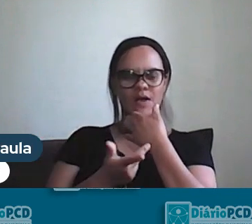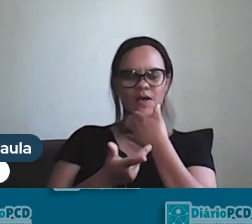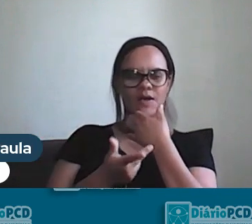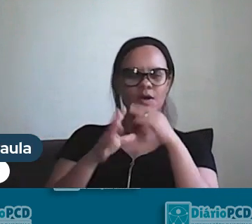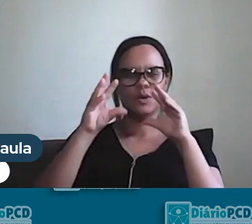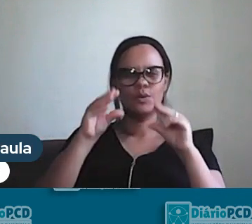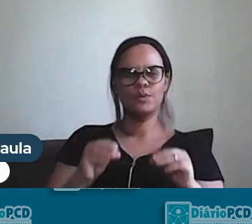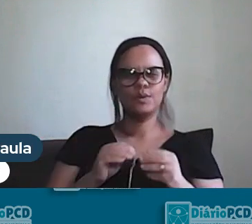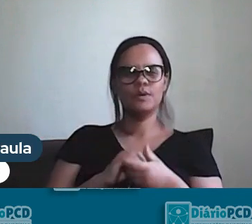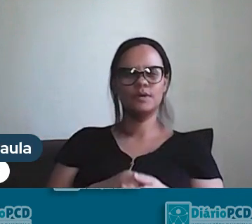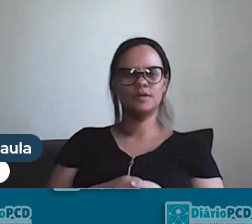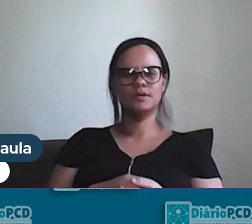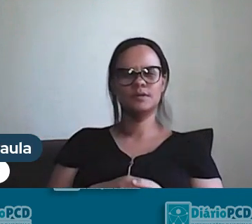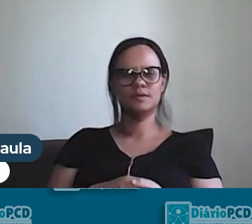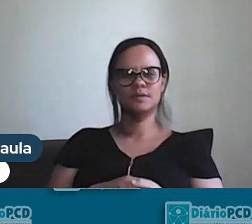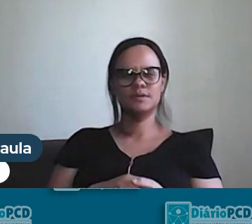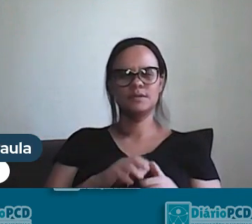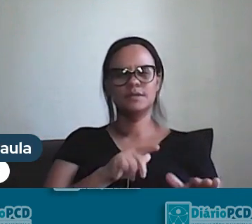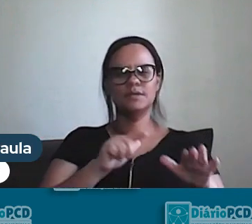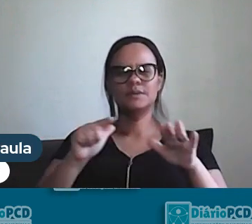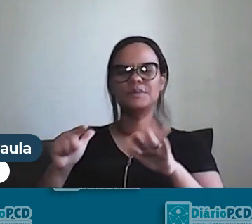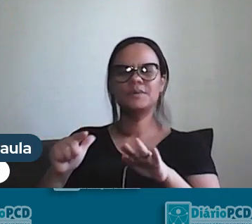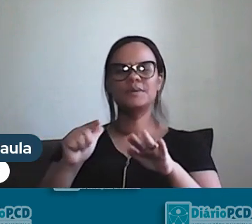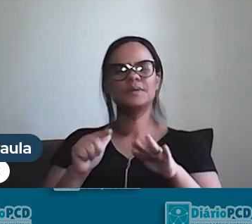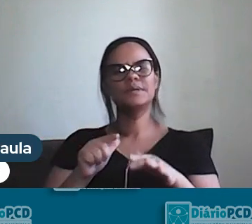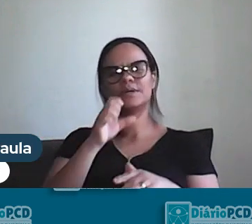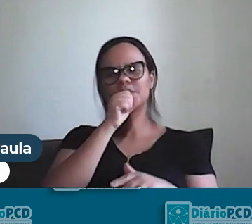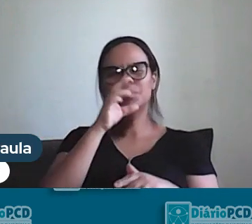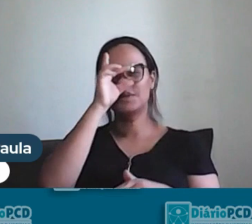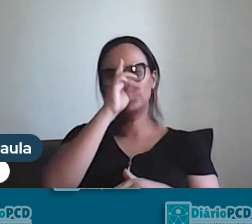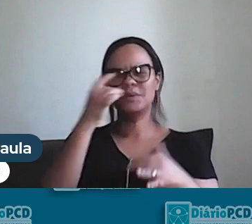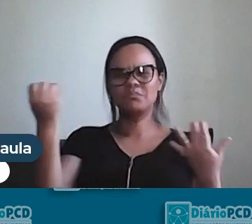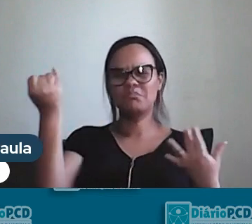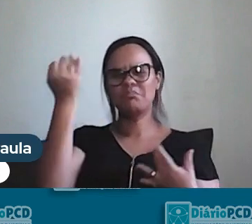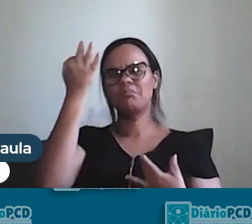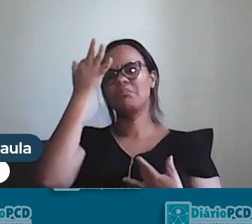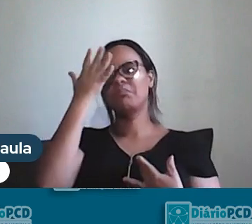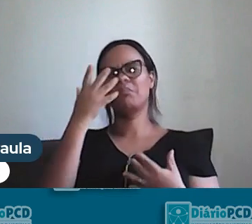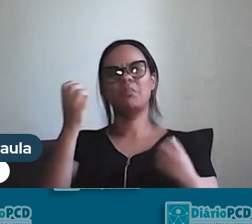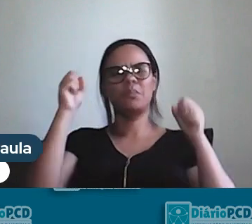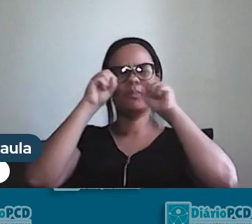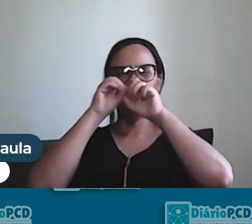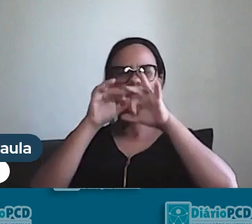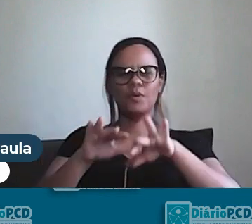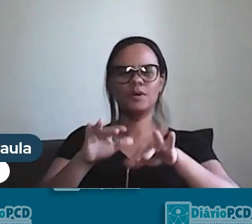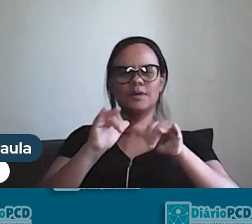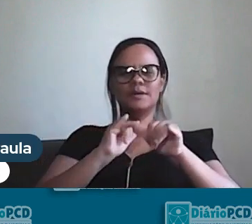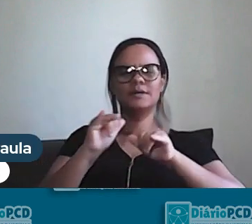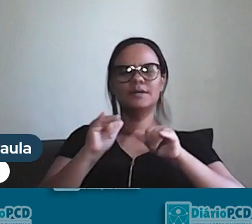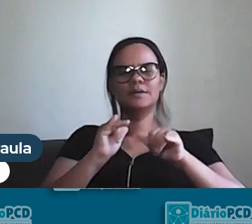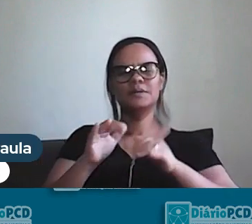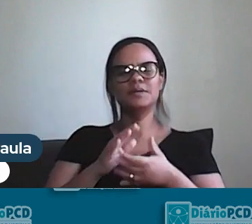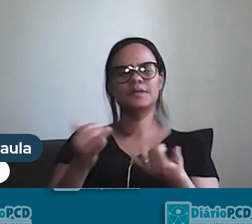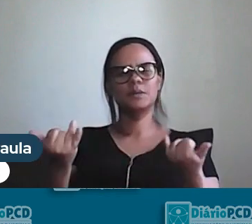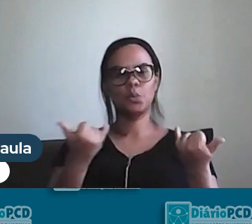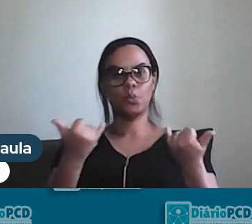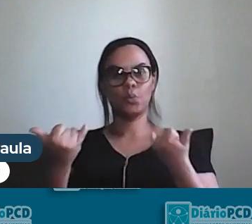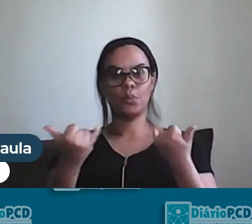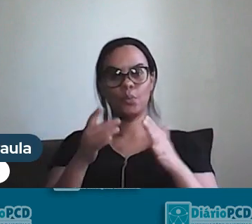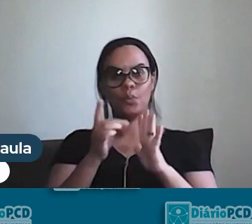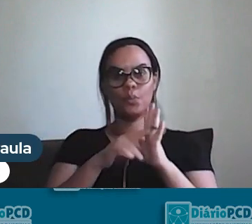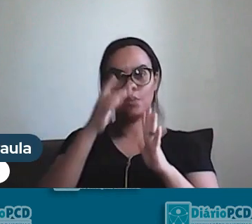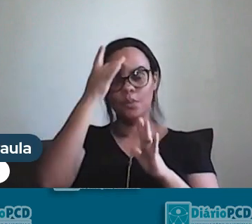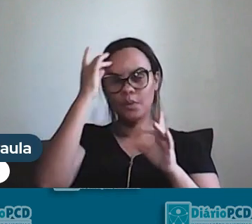noite, tenham um final de semana iluminado, com muitas informações aqui no Diário PCD, e nós